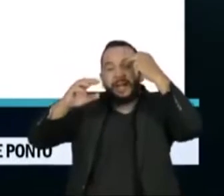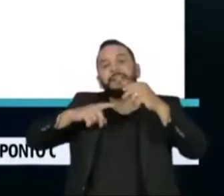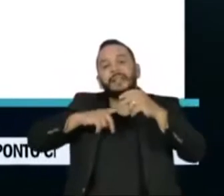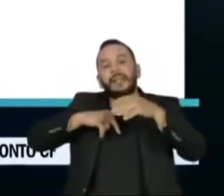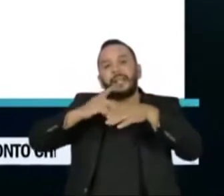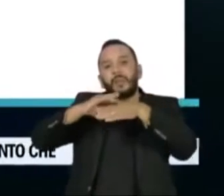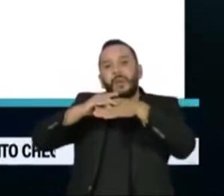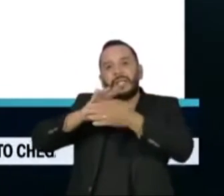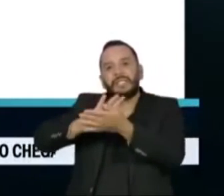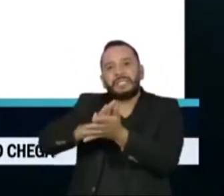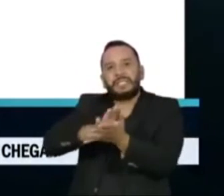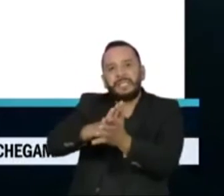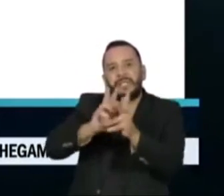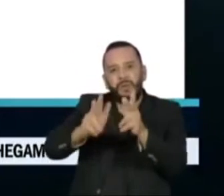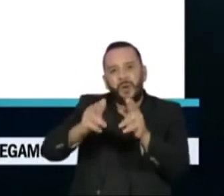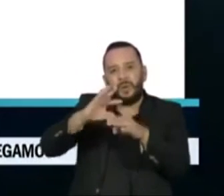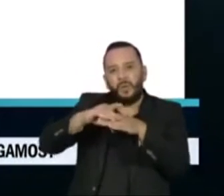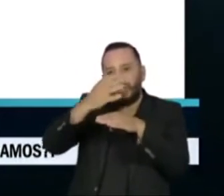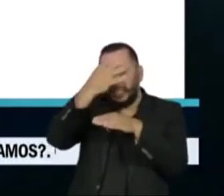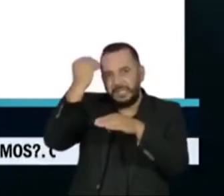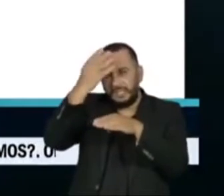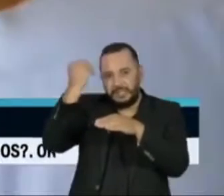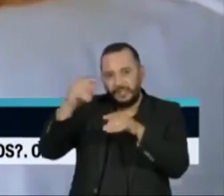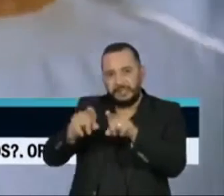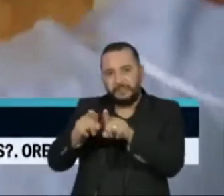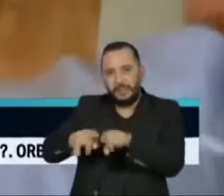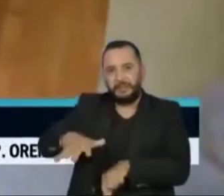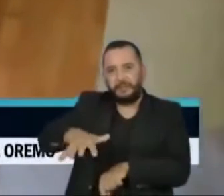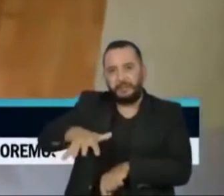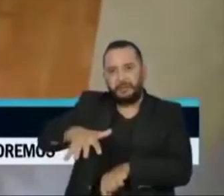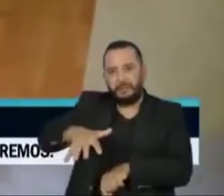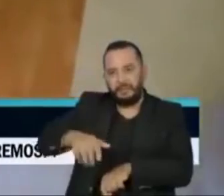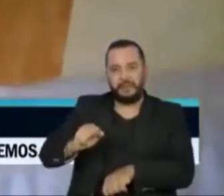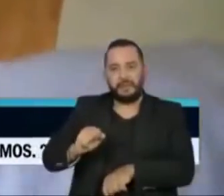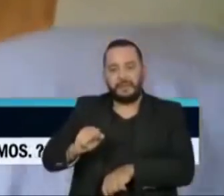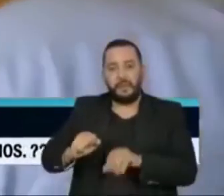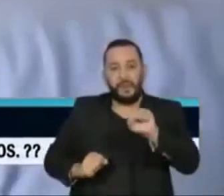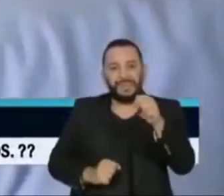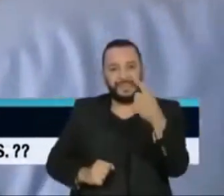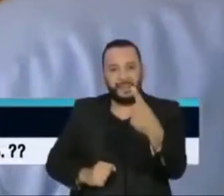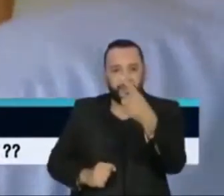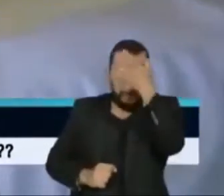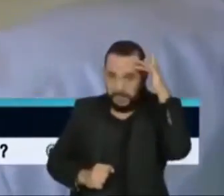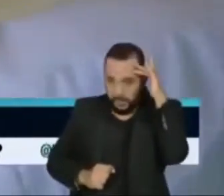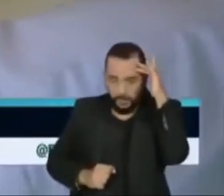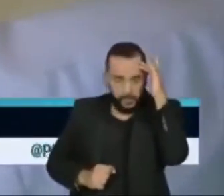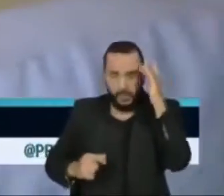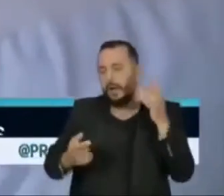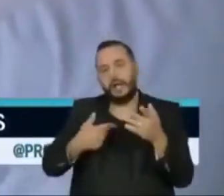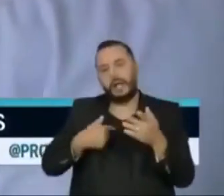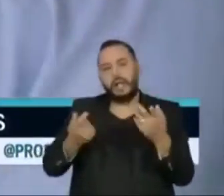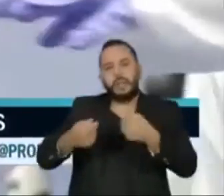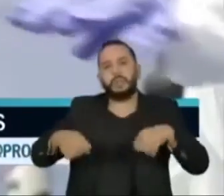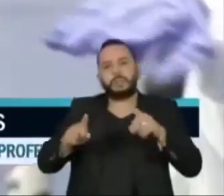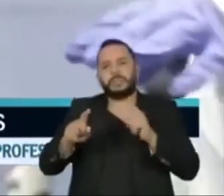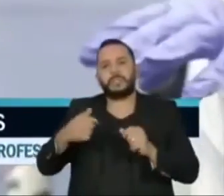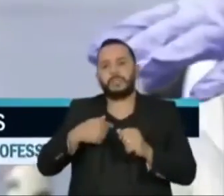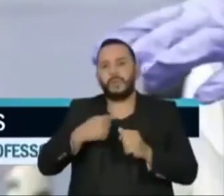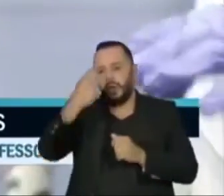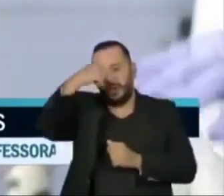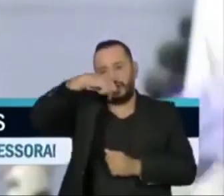doenças degenerativas, como Alzheimer e Parkinson. 81 pacientes que não precisaram de